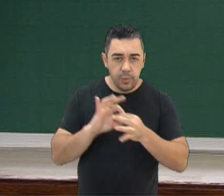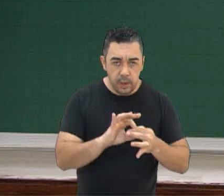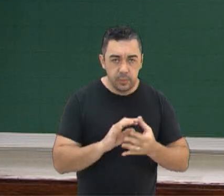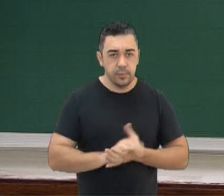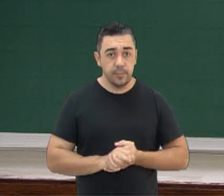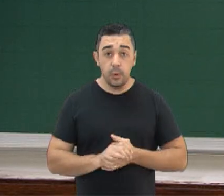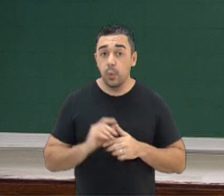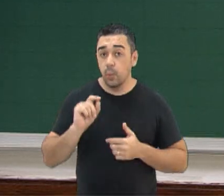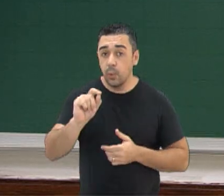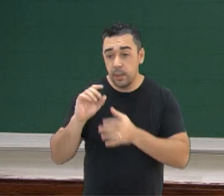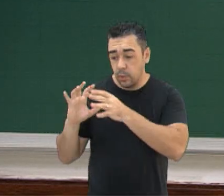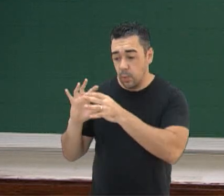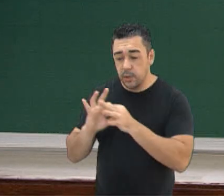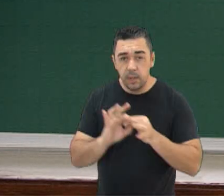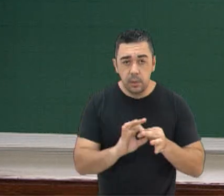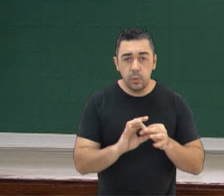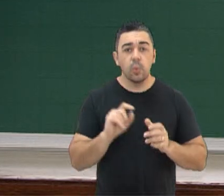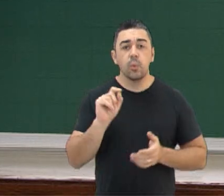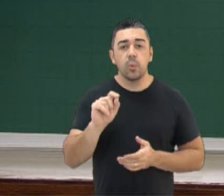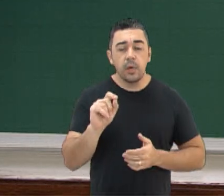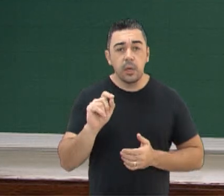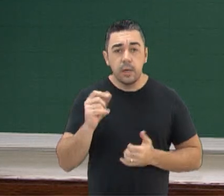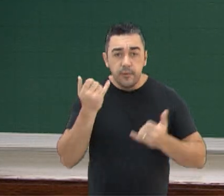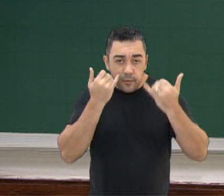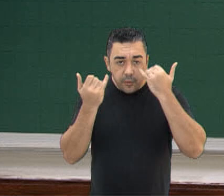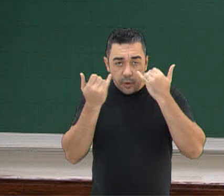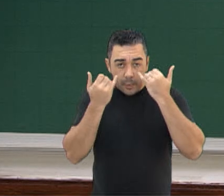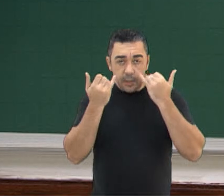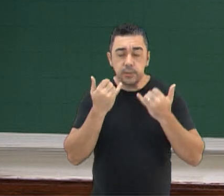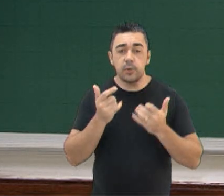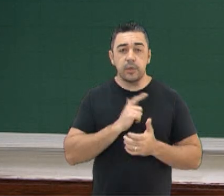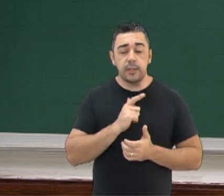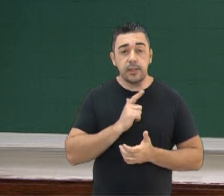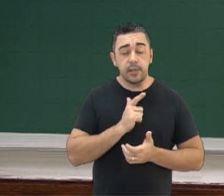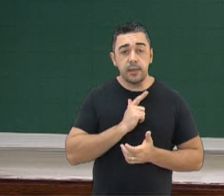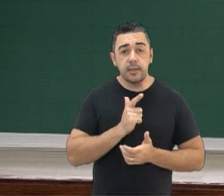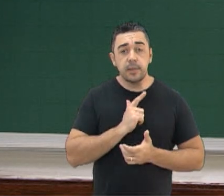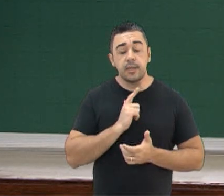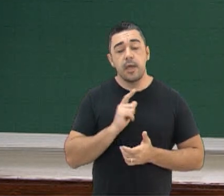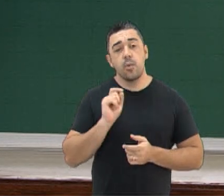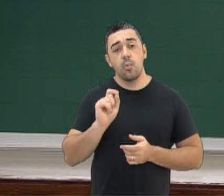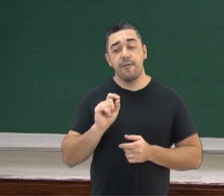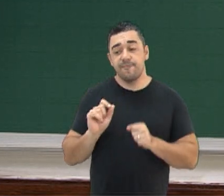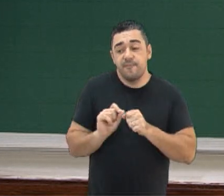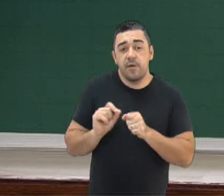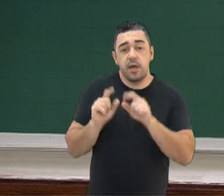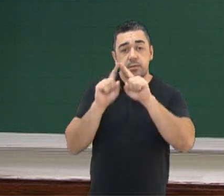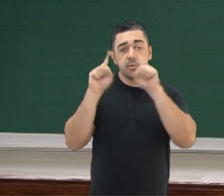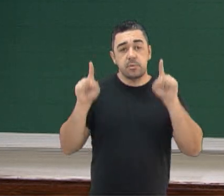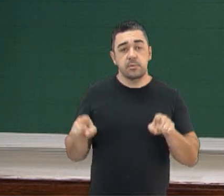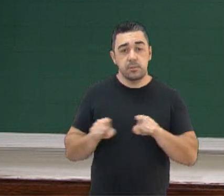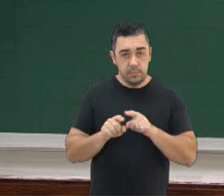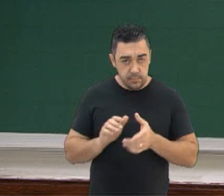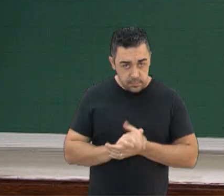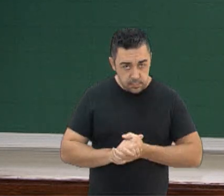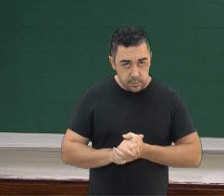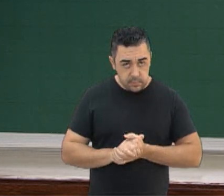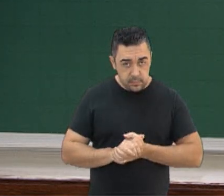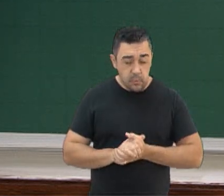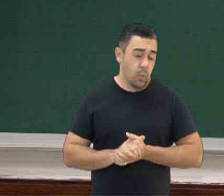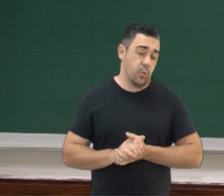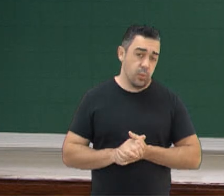O contexto são as informações que estão permeando a produção da obra.